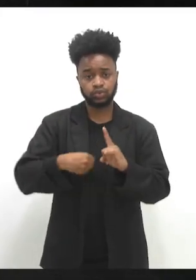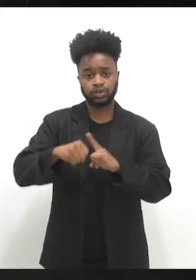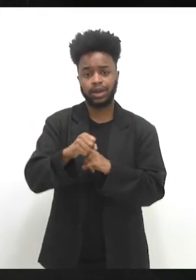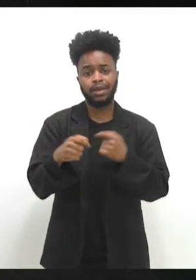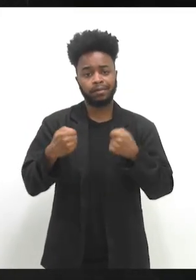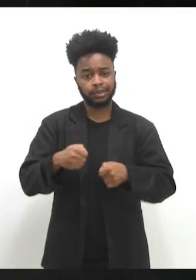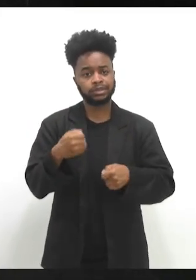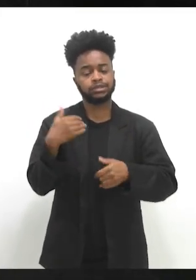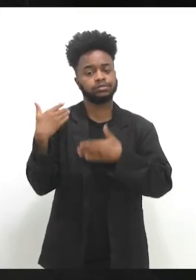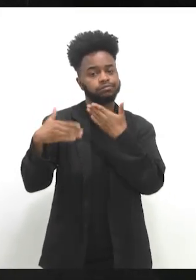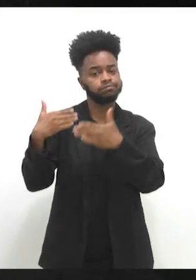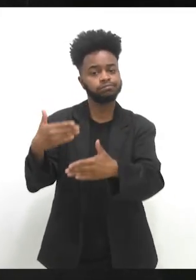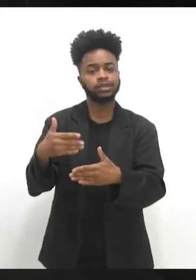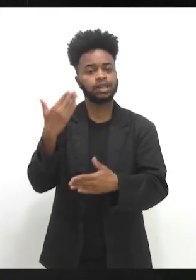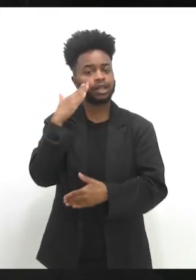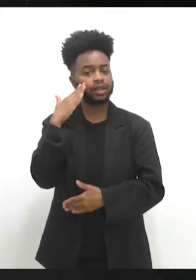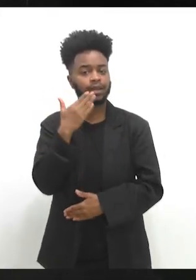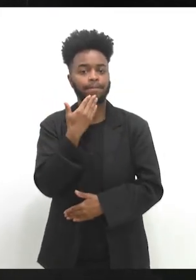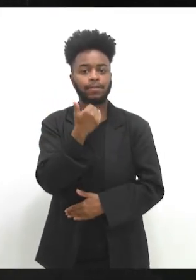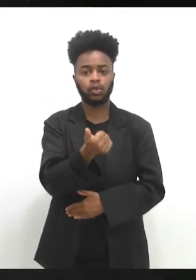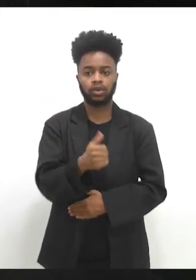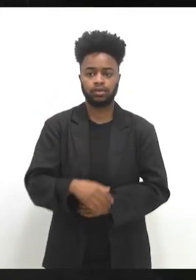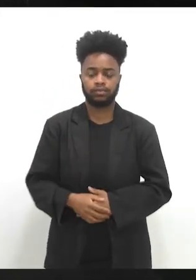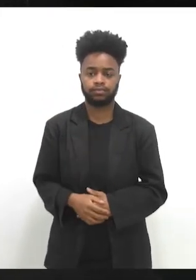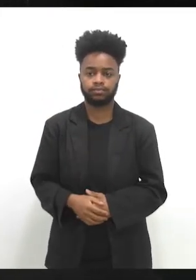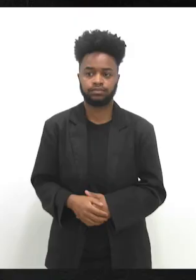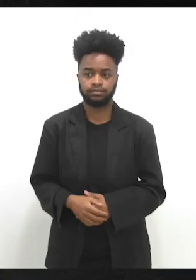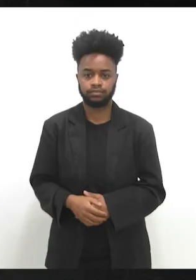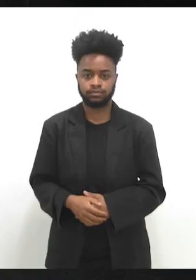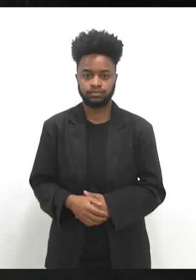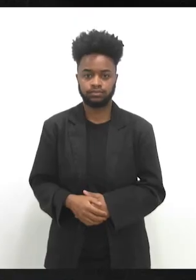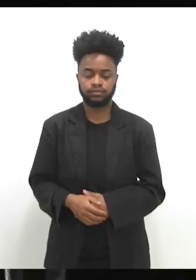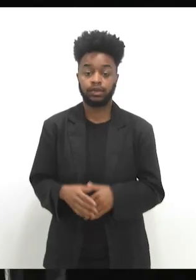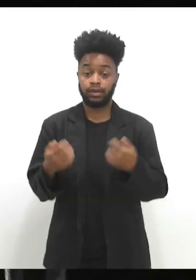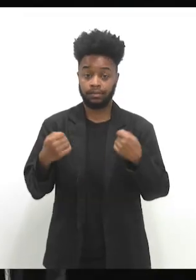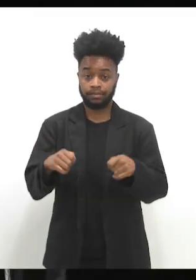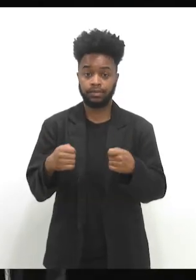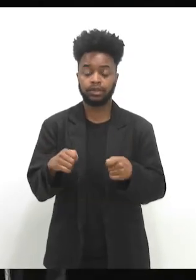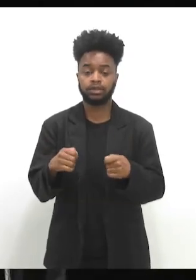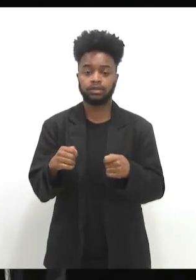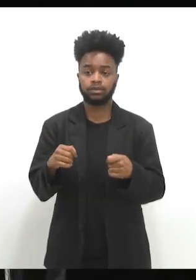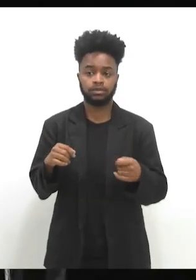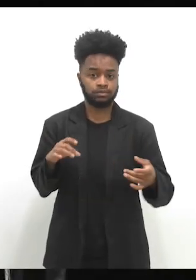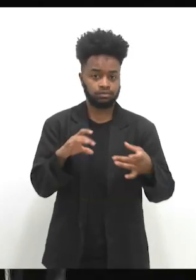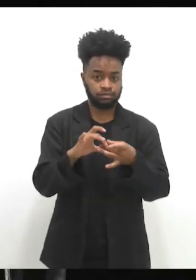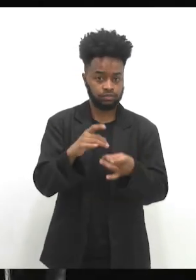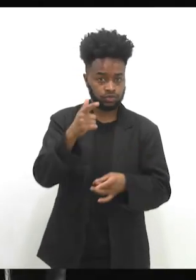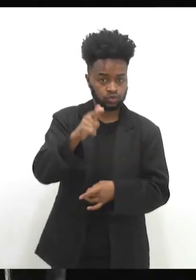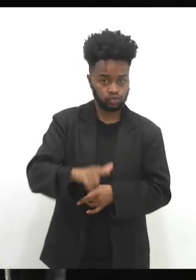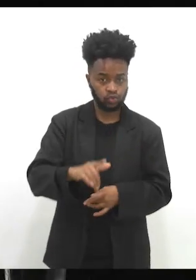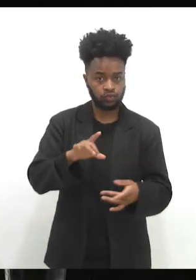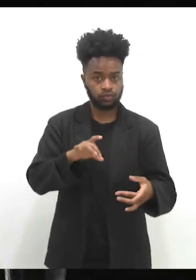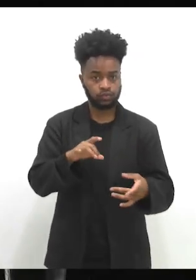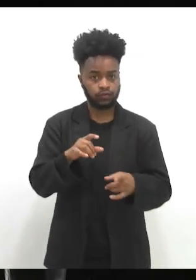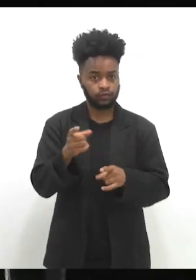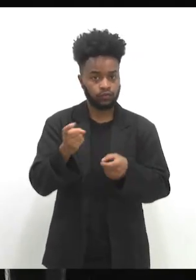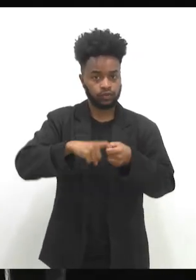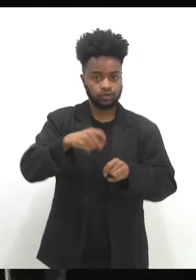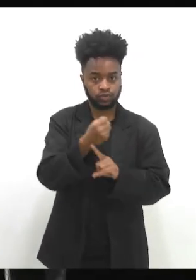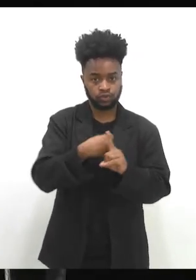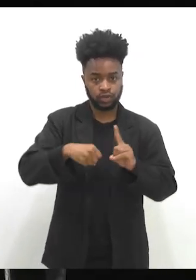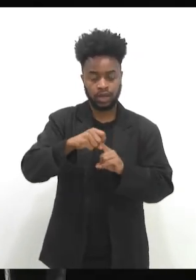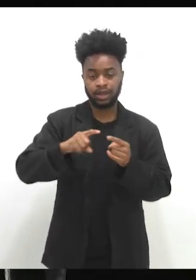como sociedade, ainda precisa encarar, entender e melhorar nesse aspecto? Reinserir esses, né, vulneráveis dentro